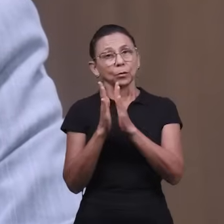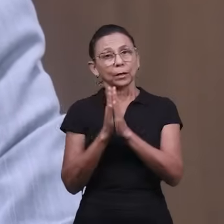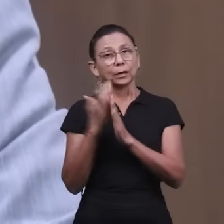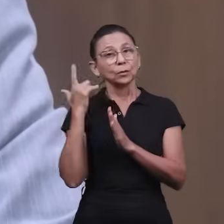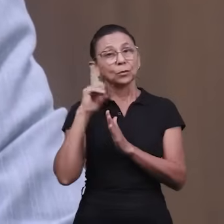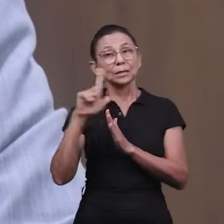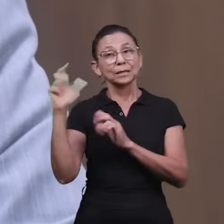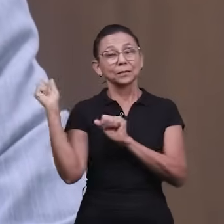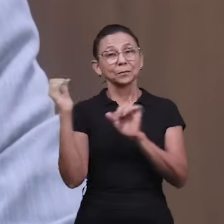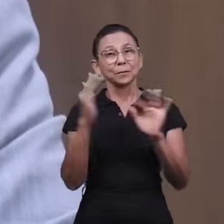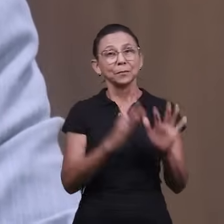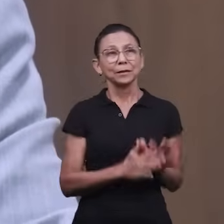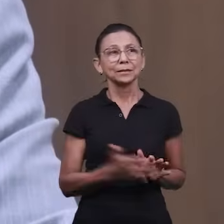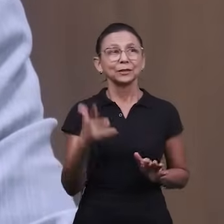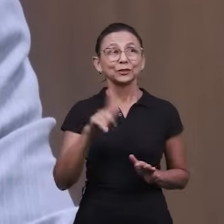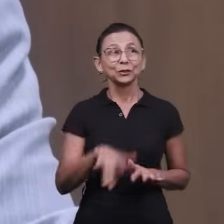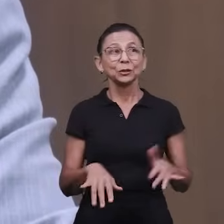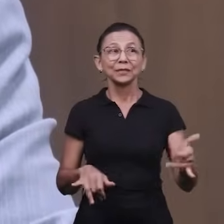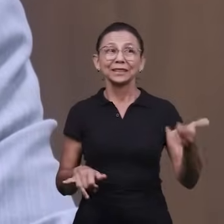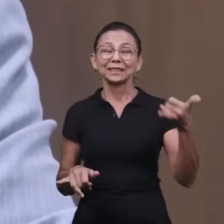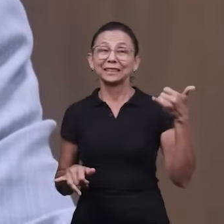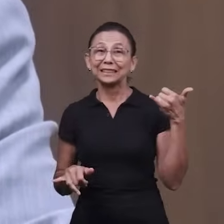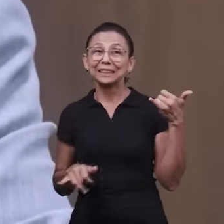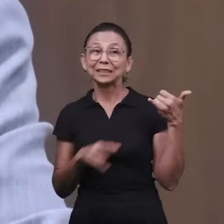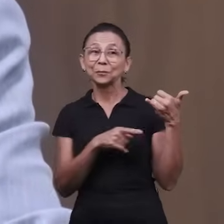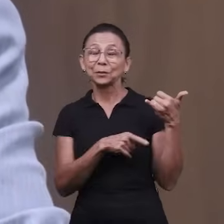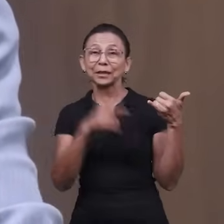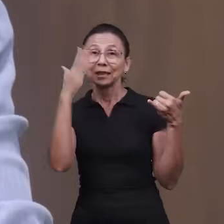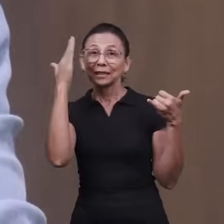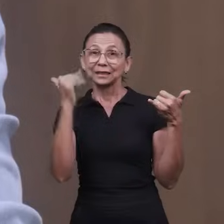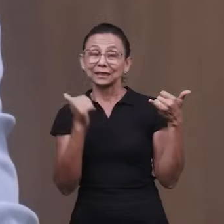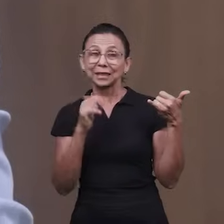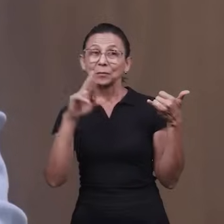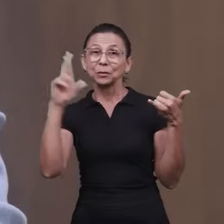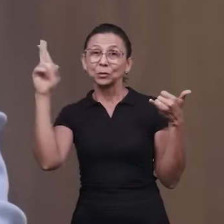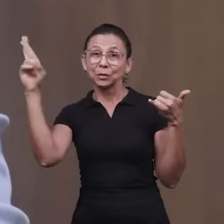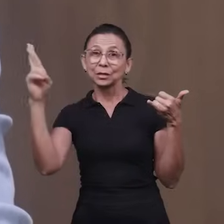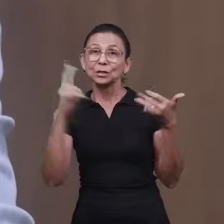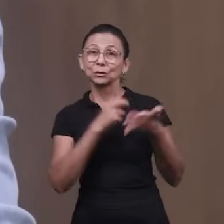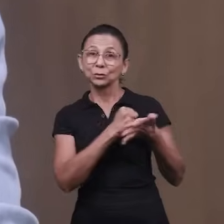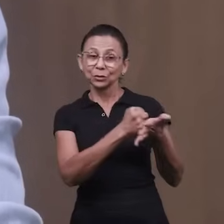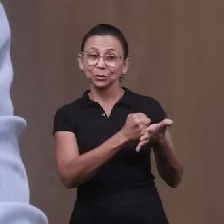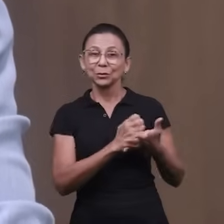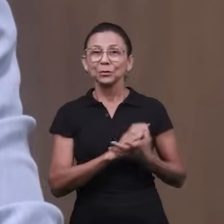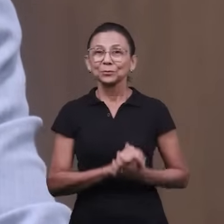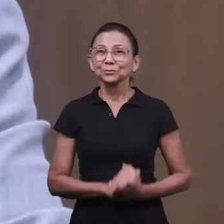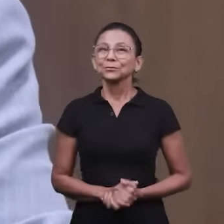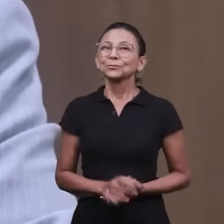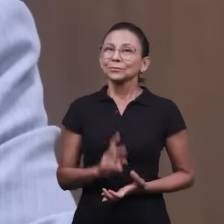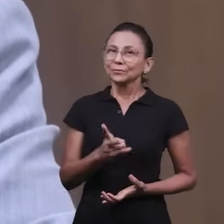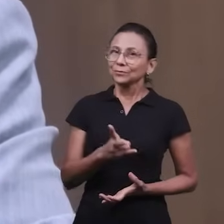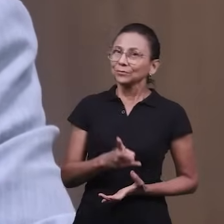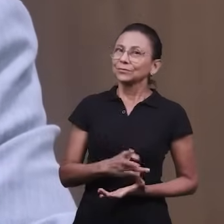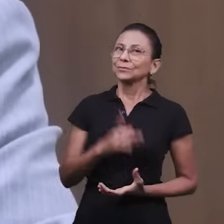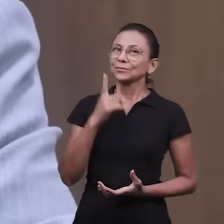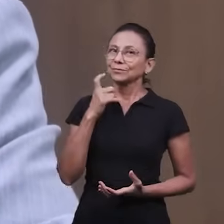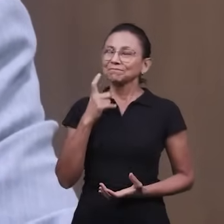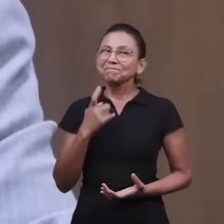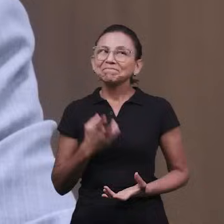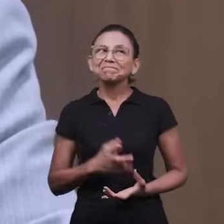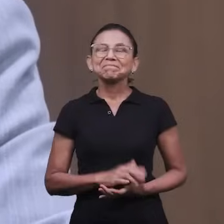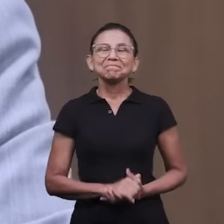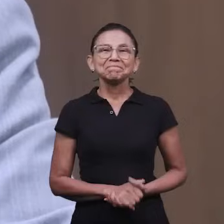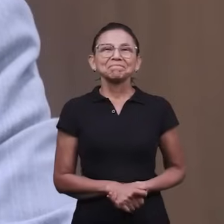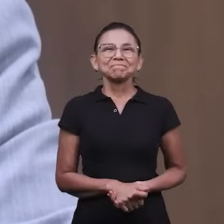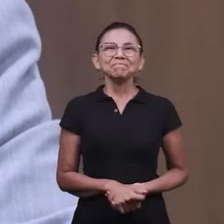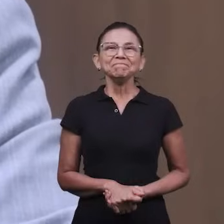Senhor, e ela liga novamente porque ela sabe que o Senhor, né, sempre vai estar pronto para socorrer, né? É muito interessante essa